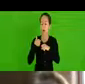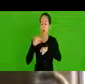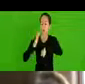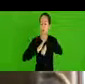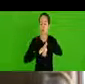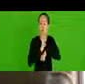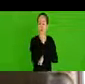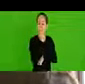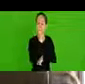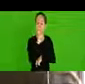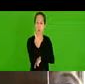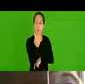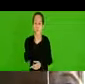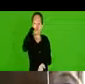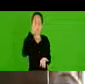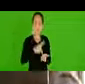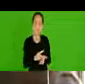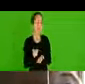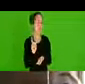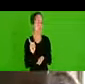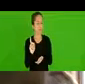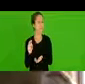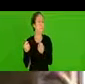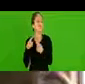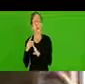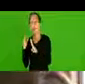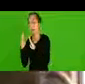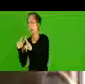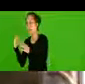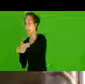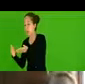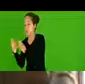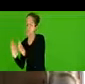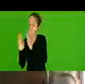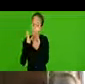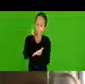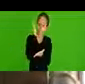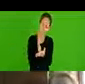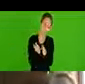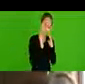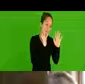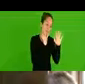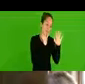fim, não existe uma finalidade objetivável, ou um